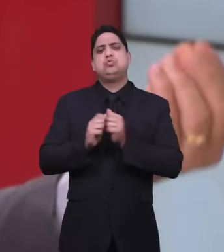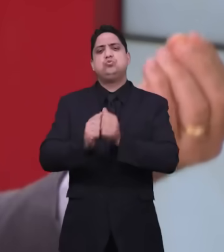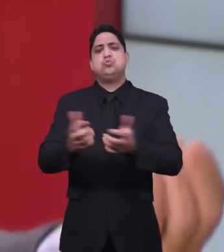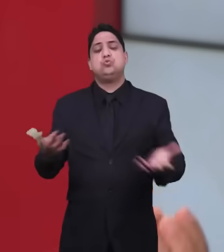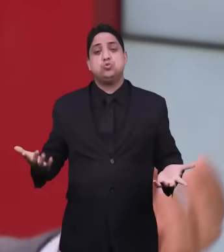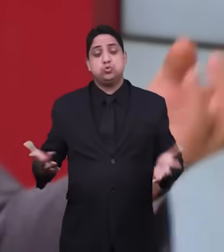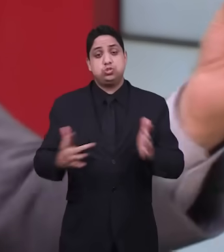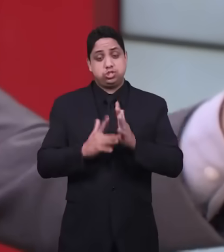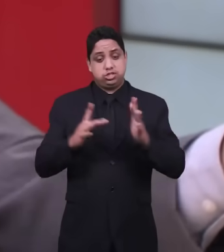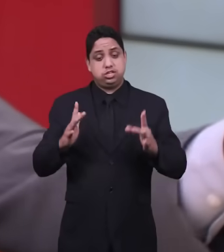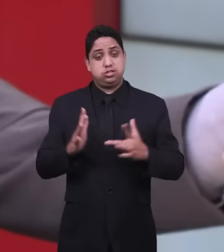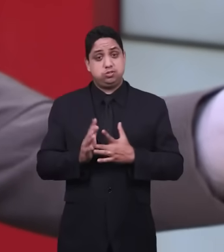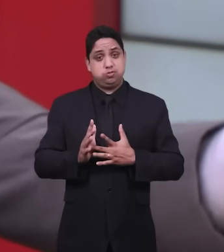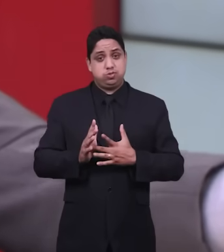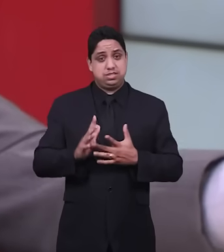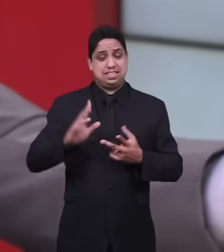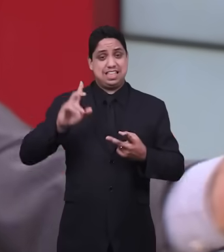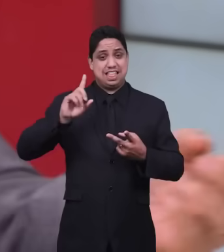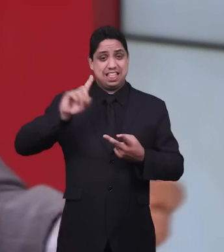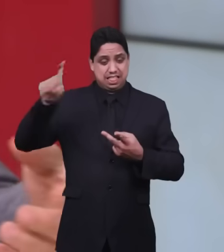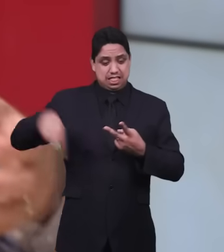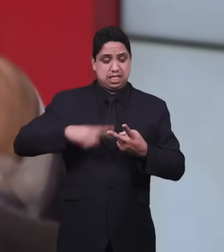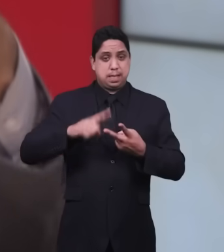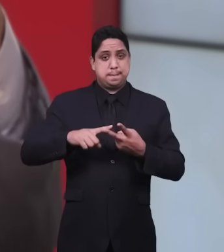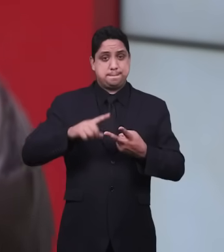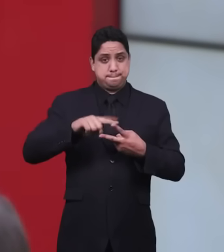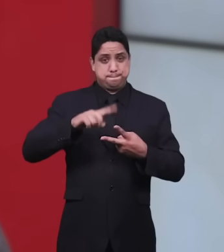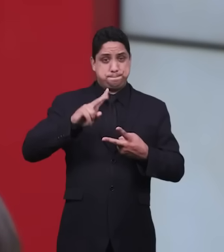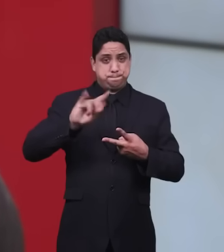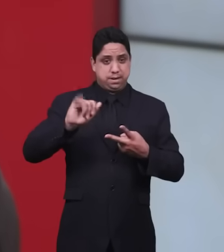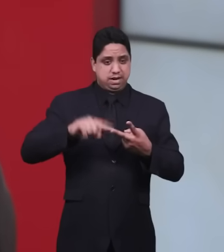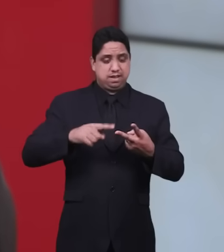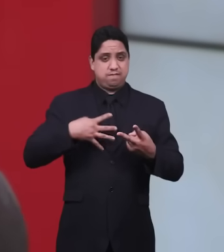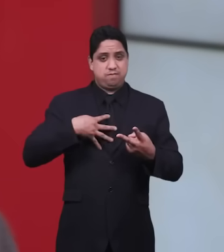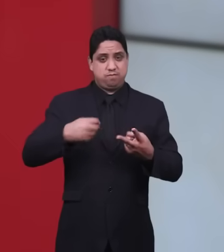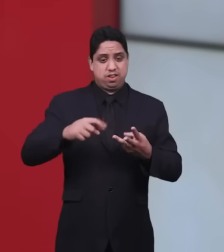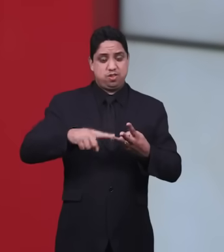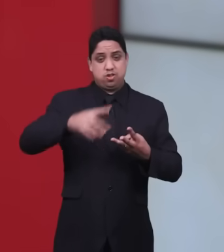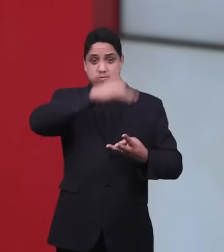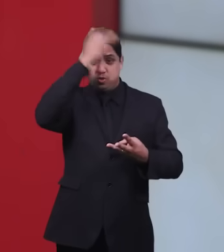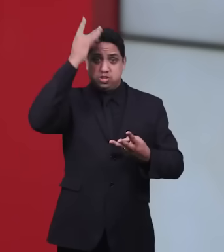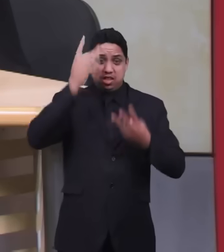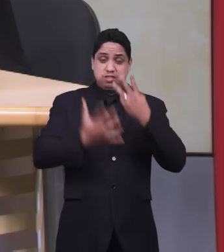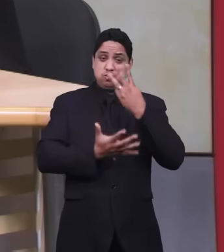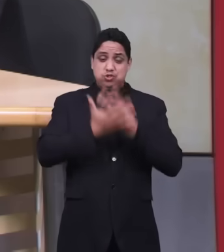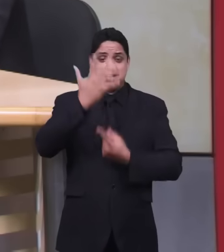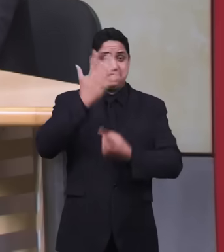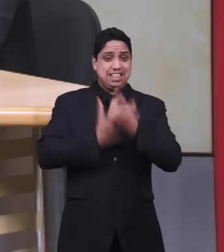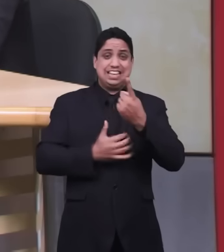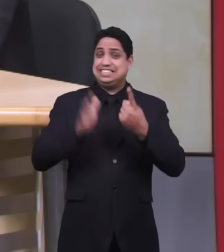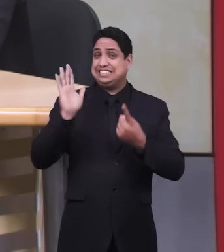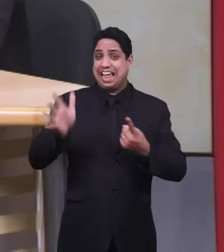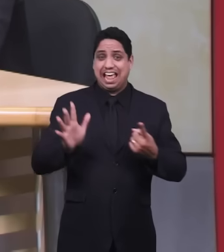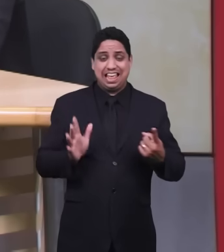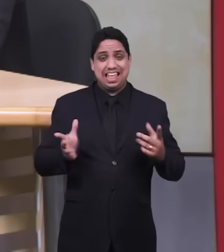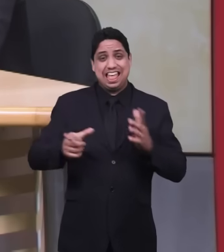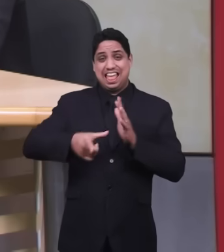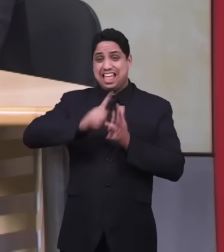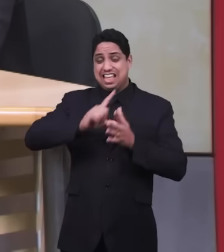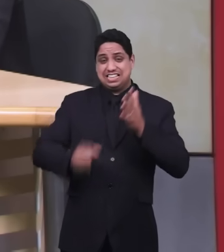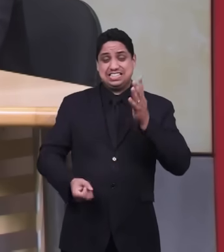criação? É Jesus, Deus Pai, Deus Filho, Deus Espírito Santo, e nós temos essa plenitude de vida. Outra coisa que eu abri para vocês aqui,